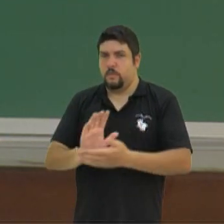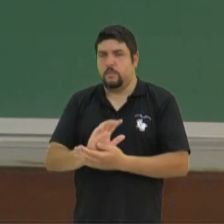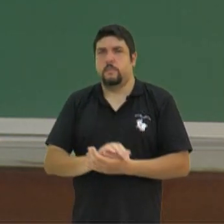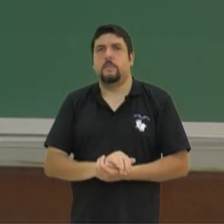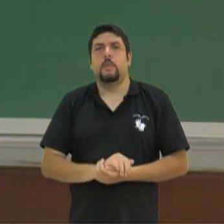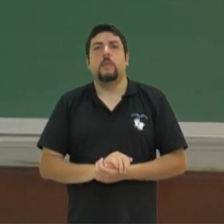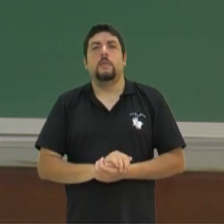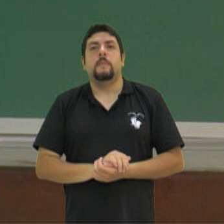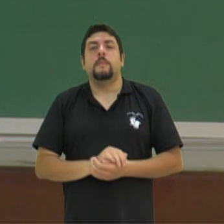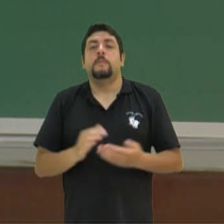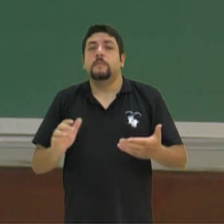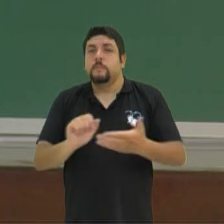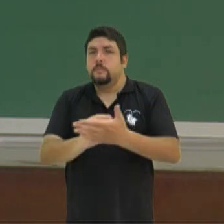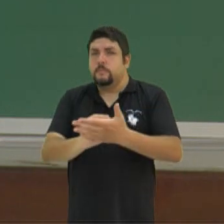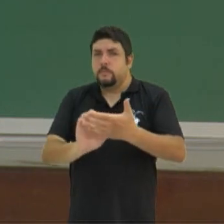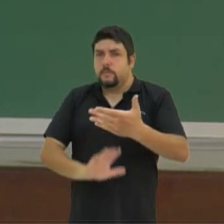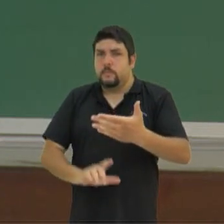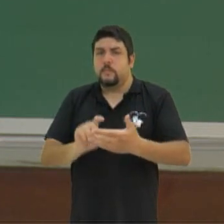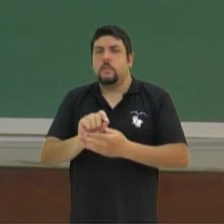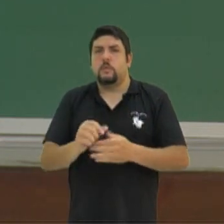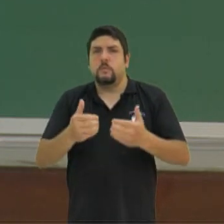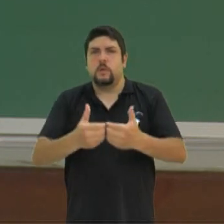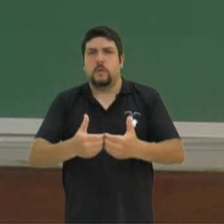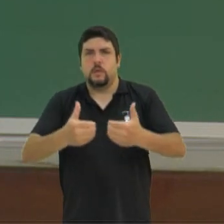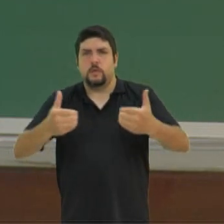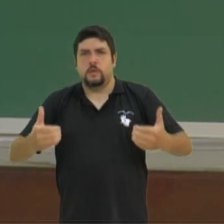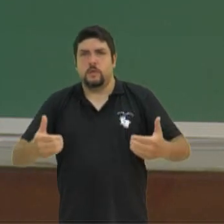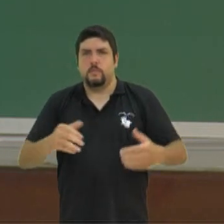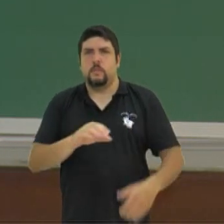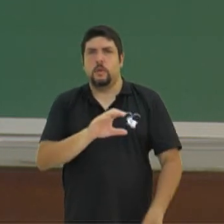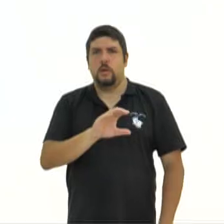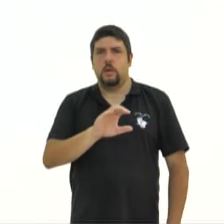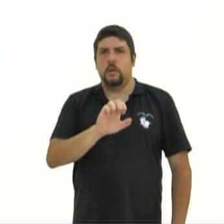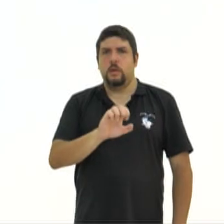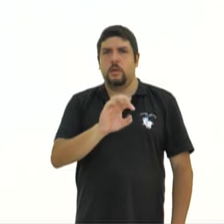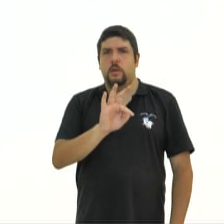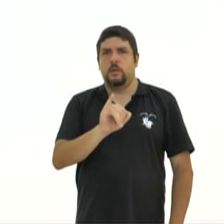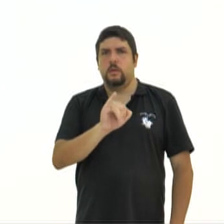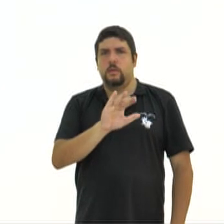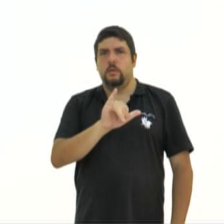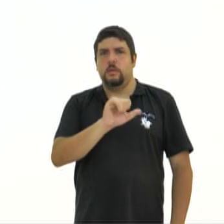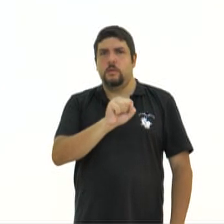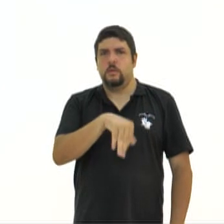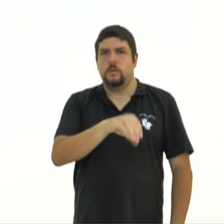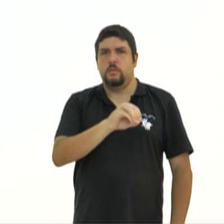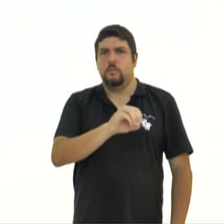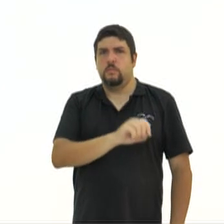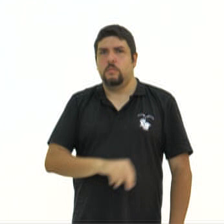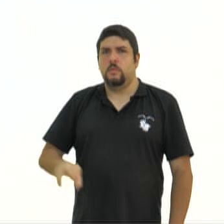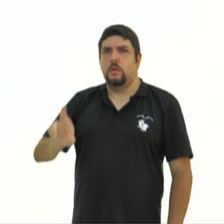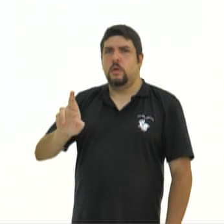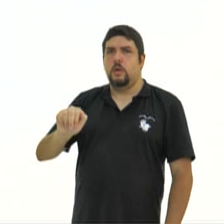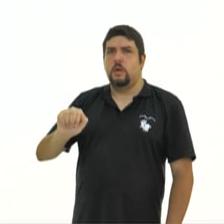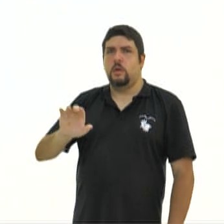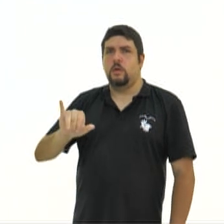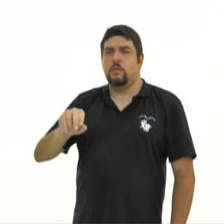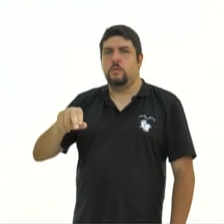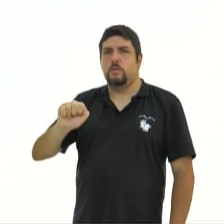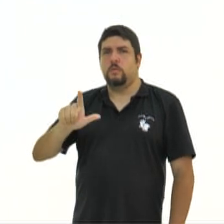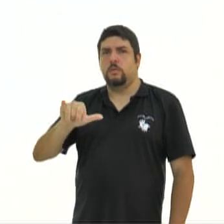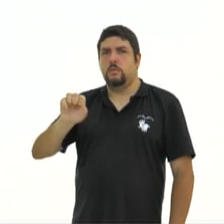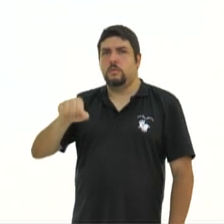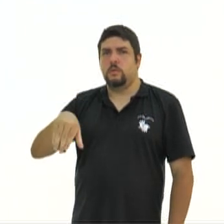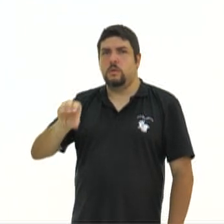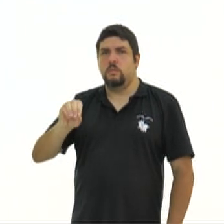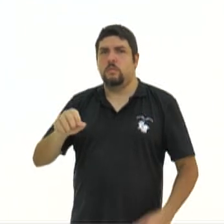Nessa atividade a gente vai diferenciar ceticismo e racionalismo. Depois que você diferenciar isso,